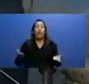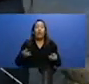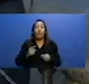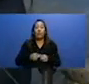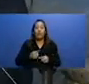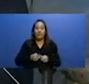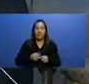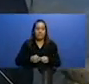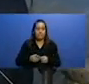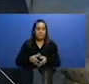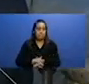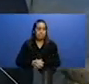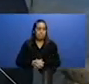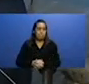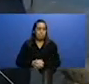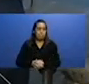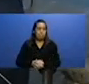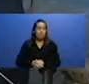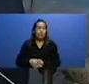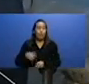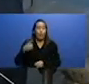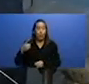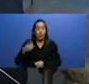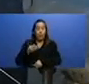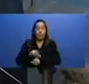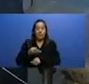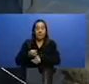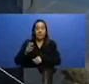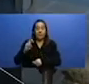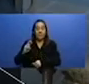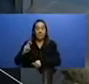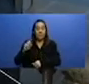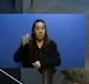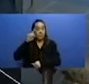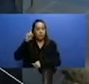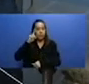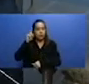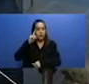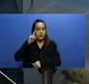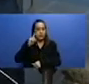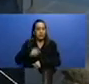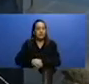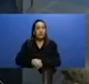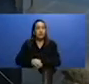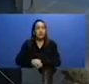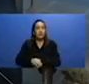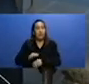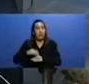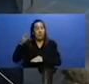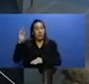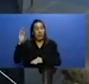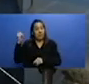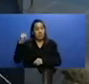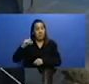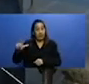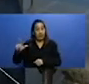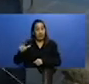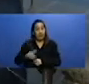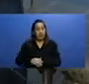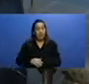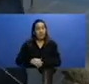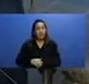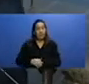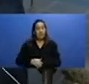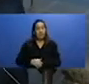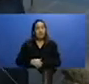quê? Pensa aí, pessoal. Uma treina 5 vezes, ela treina mais, né? Provavelmente ela está mais preparada para